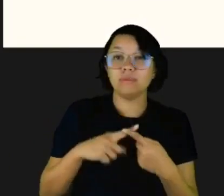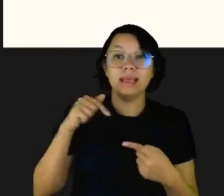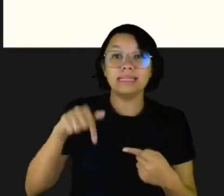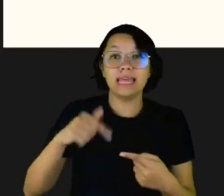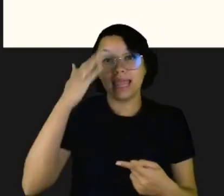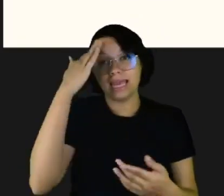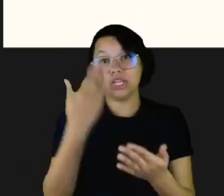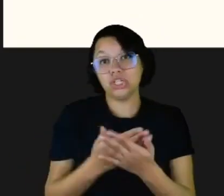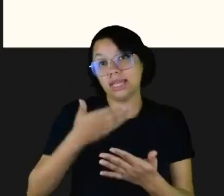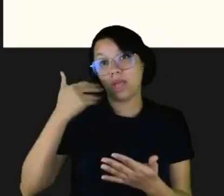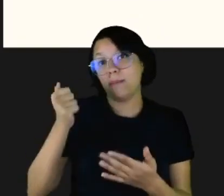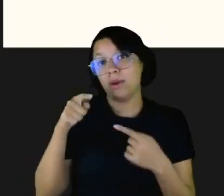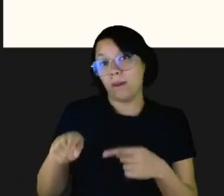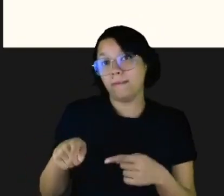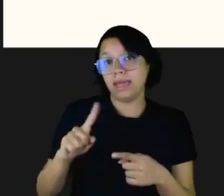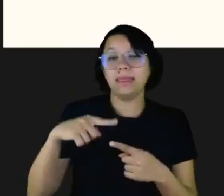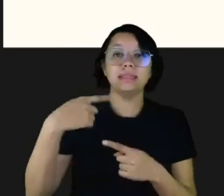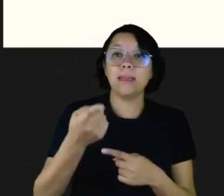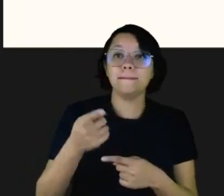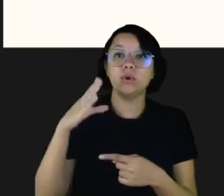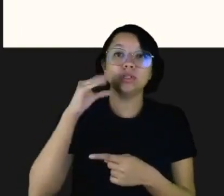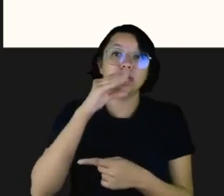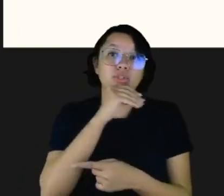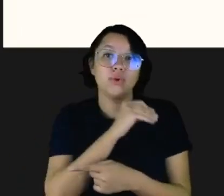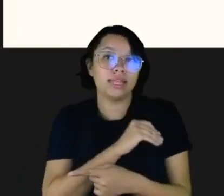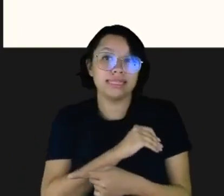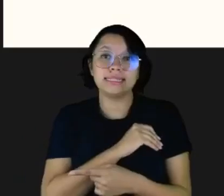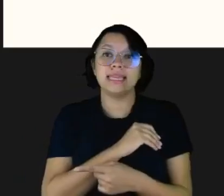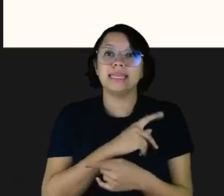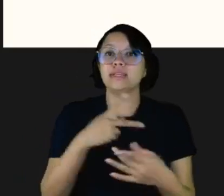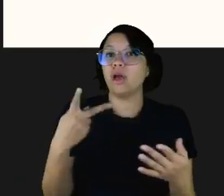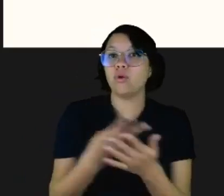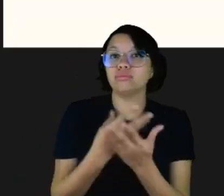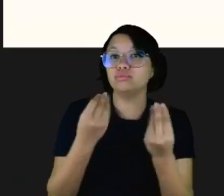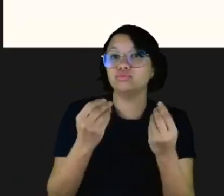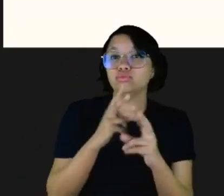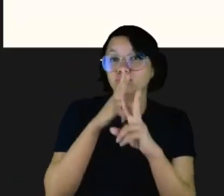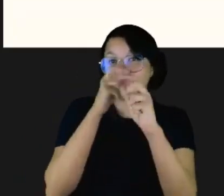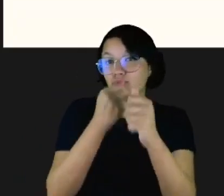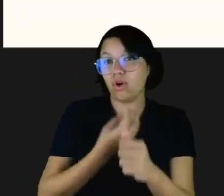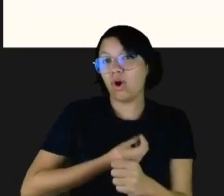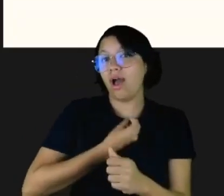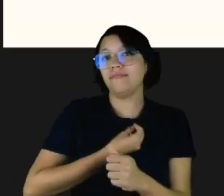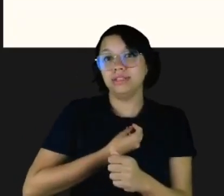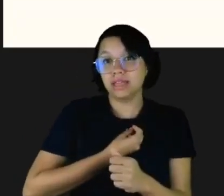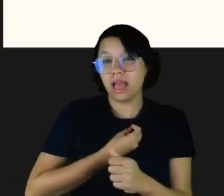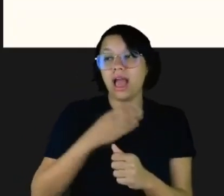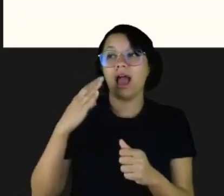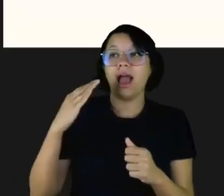na adolescência. E isso é muito forte na vida adulta.